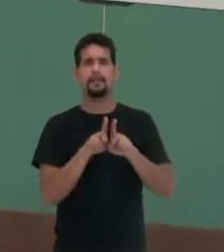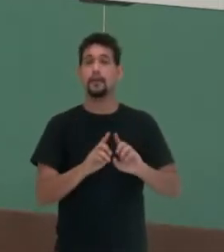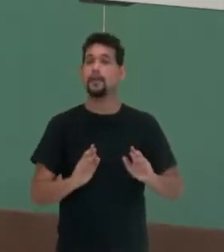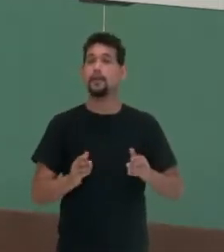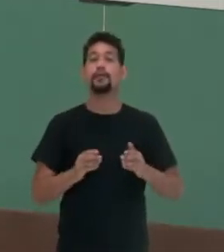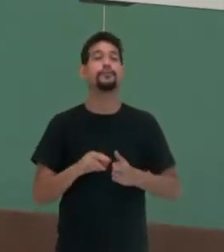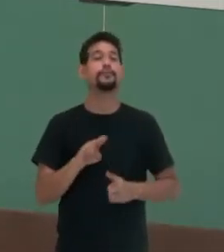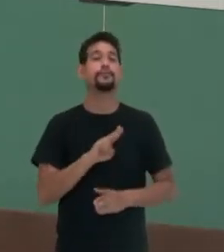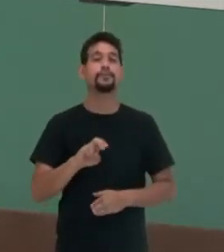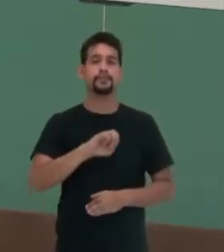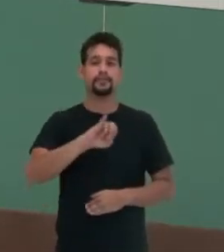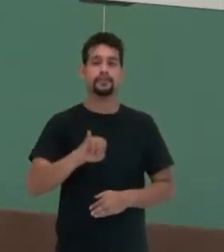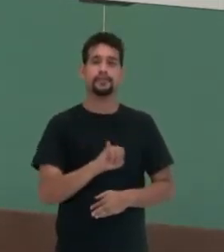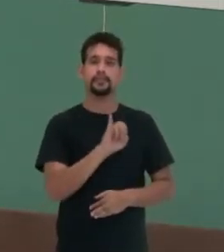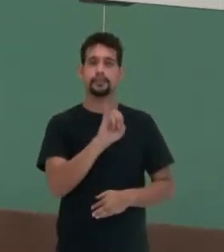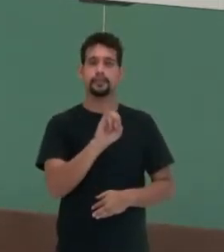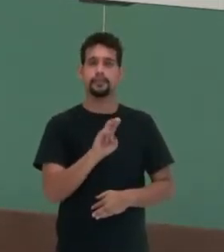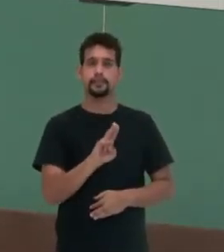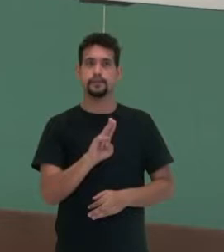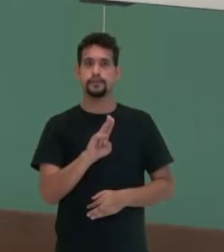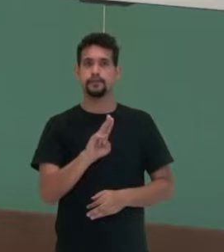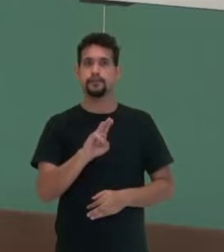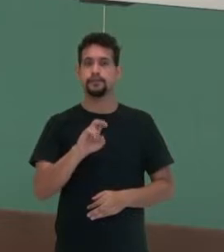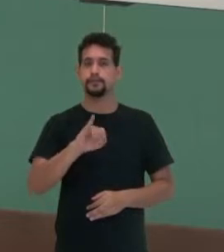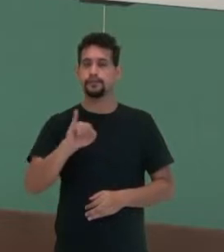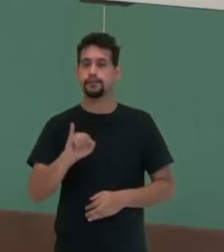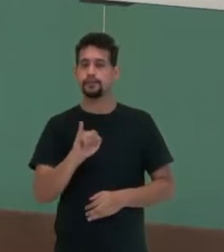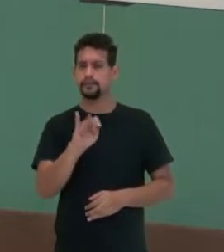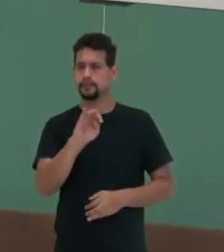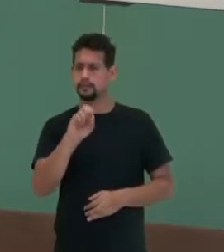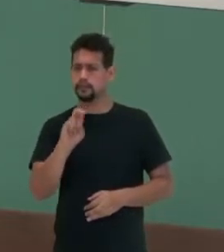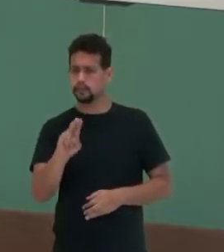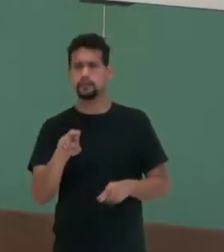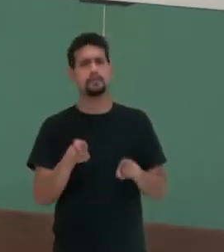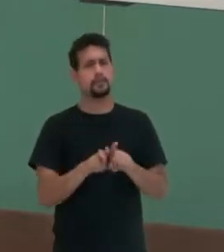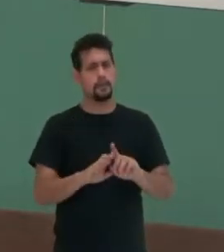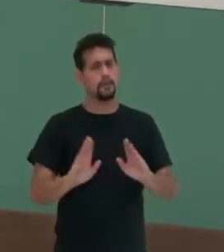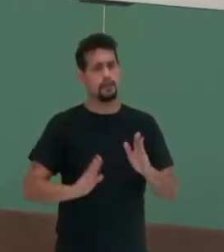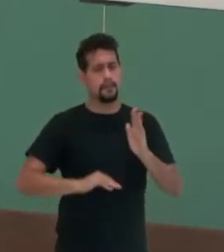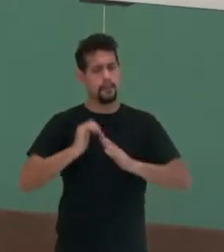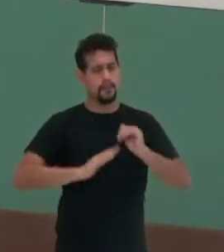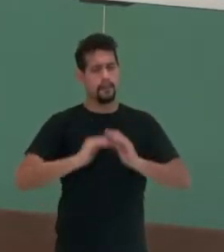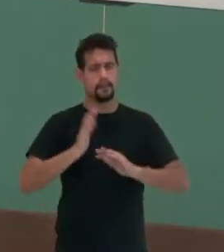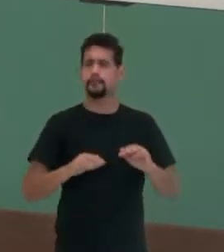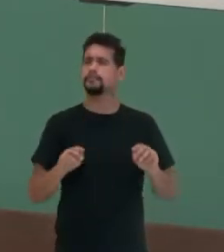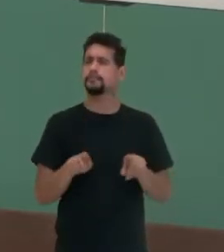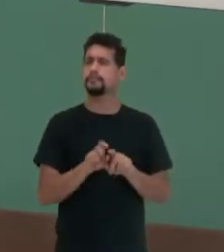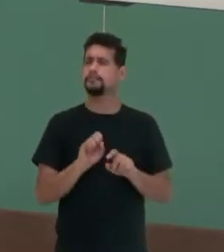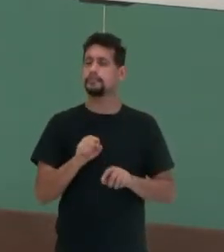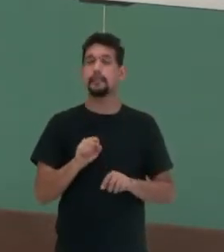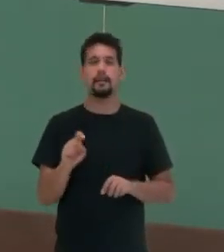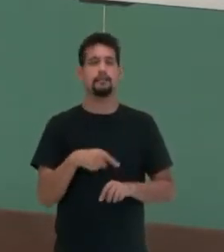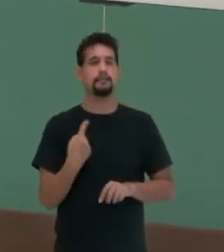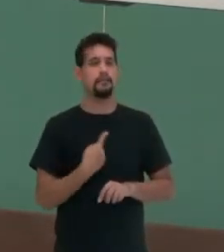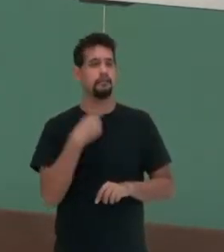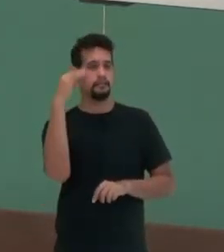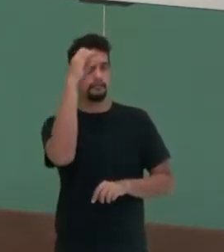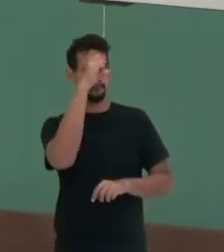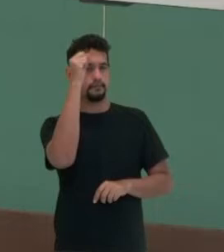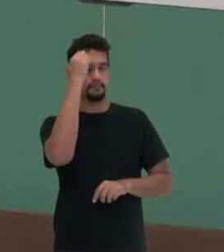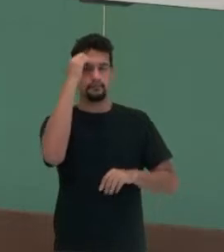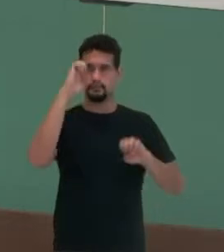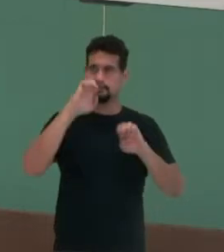do Jiu-Jitsu. Eu sei que muitos gostam do Jiu-Jitsu, muitos praticam e a gente vai entender e falar um pouquinho